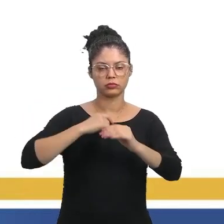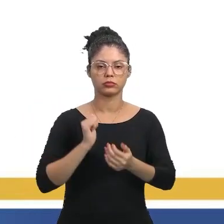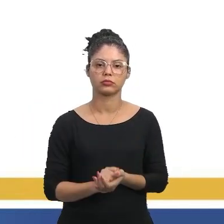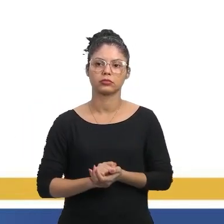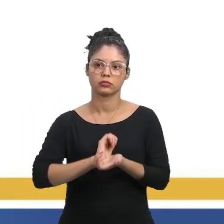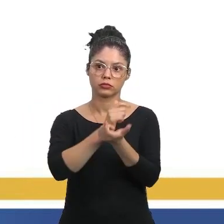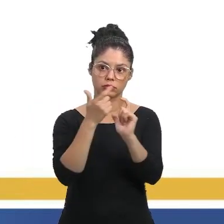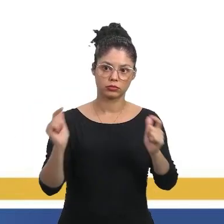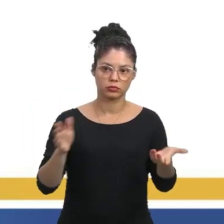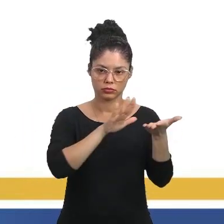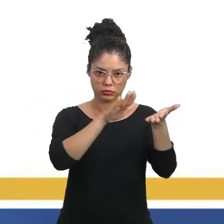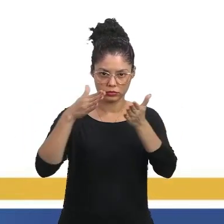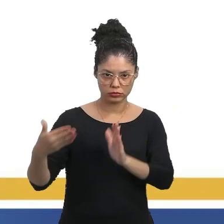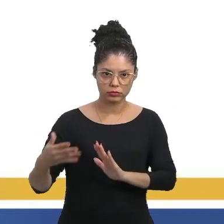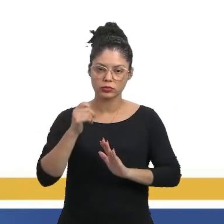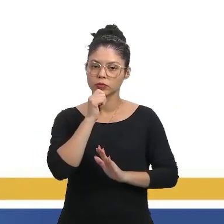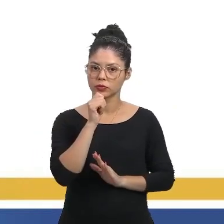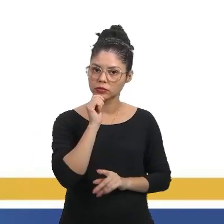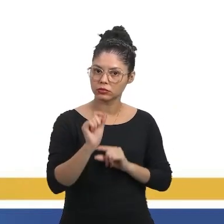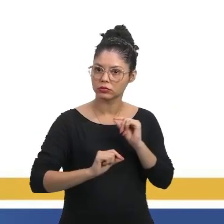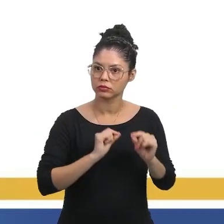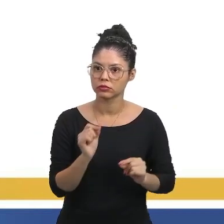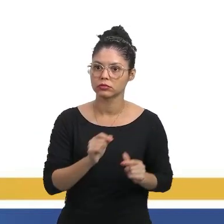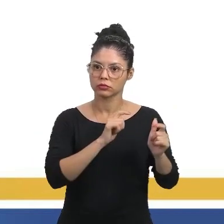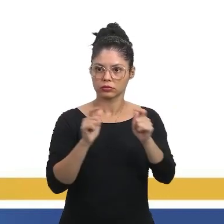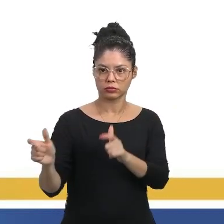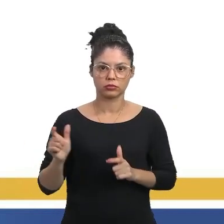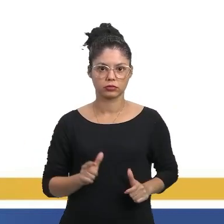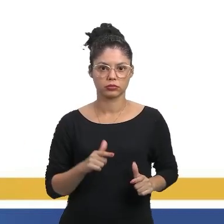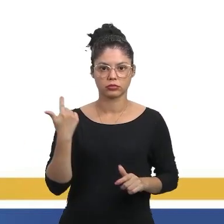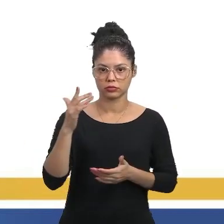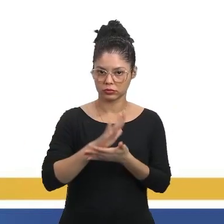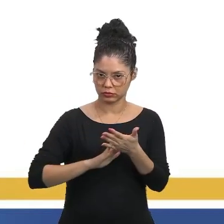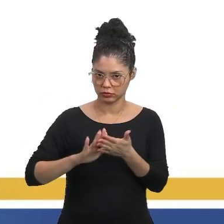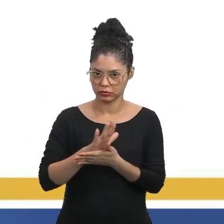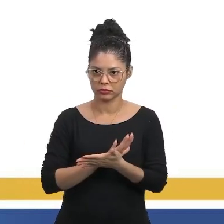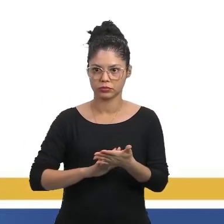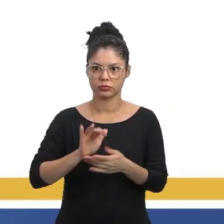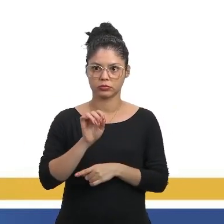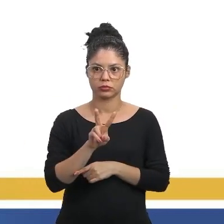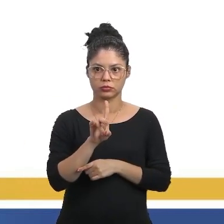E a maior parte do átomo tem espaço vazio.